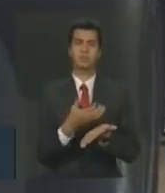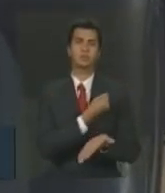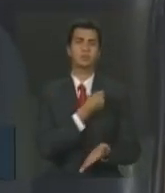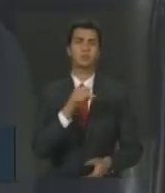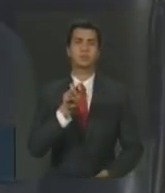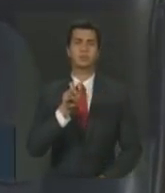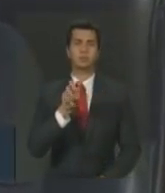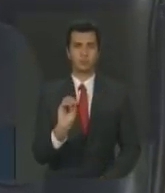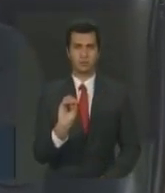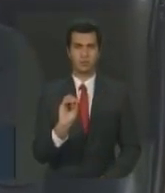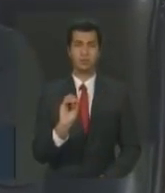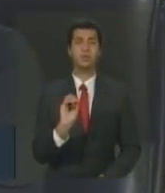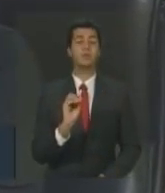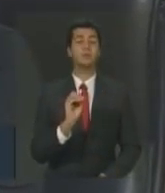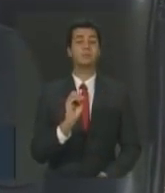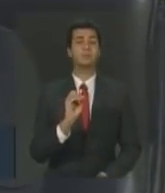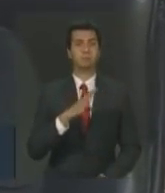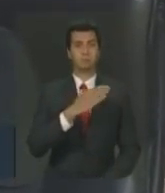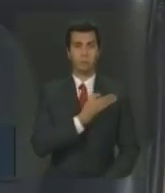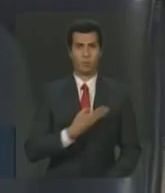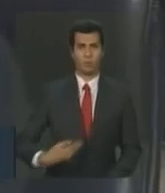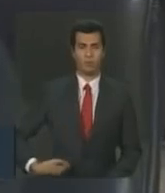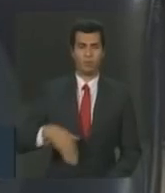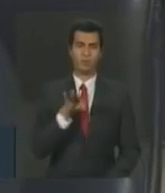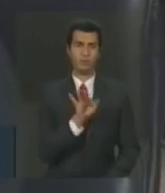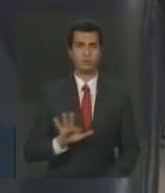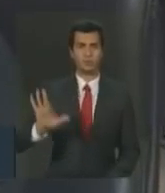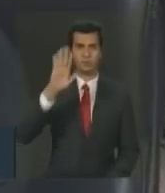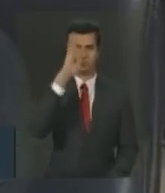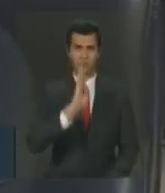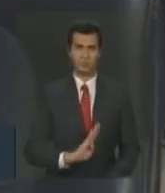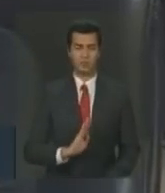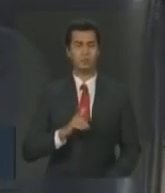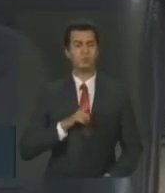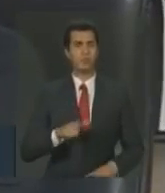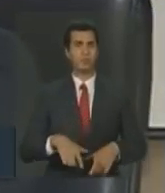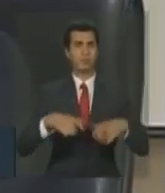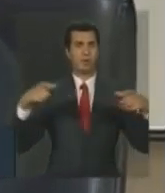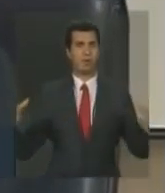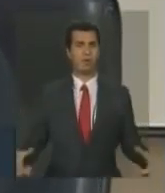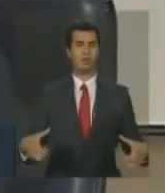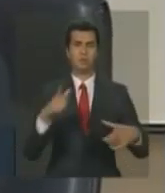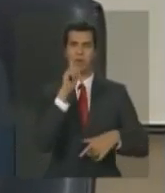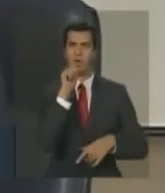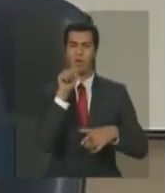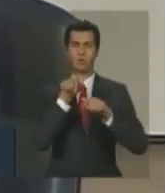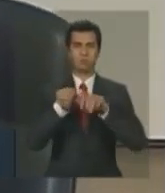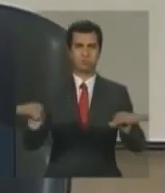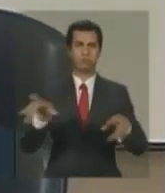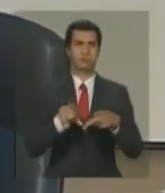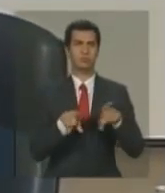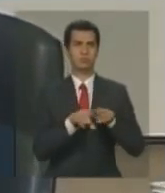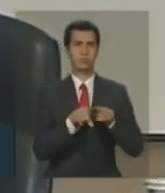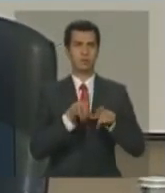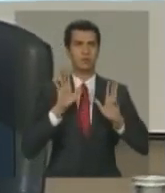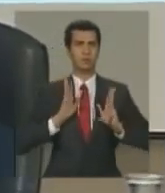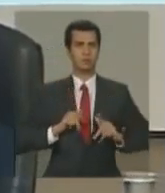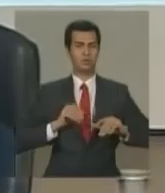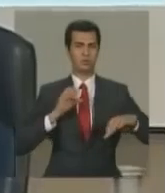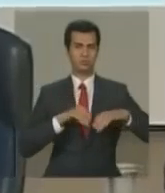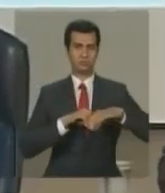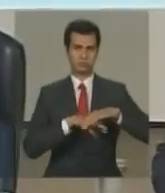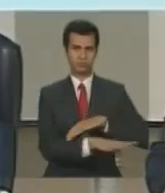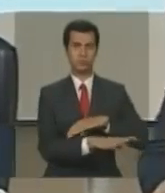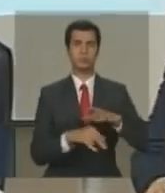O governo brasileiro tem vindo a expandir o acesso à água e saneamento, investindo no abastecimento de água